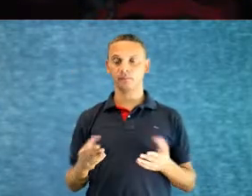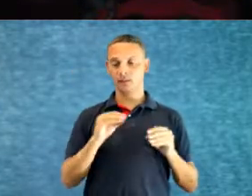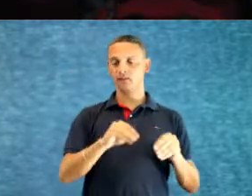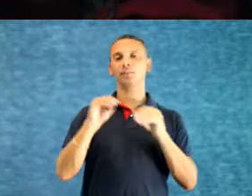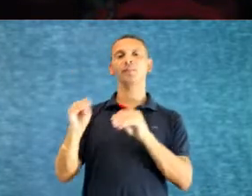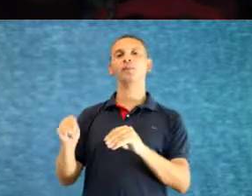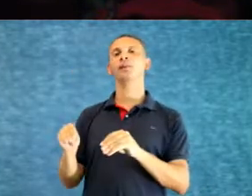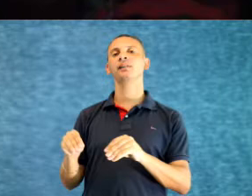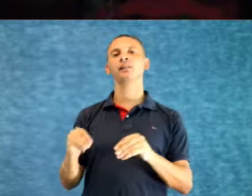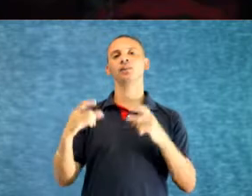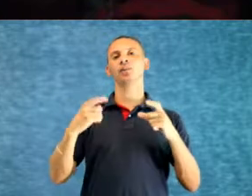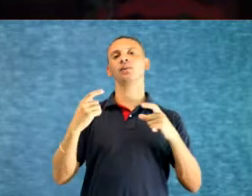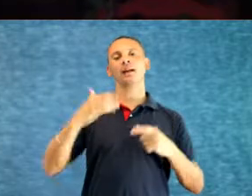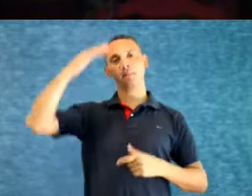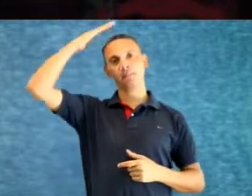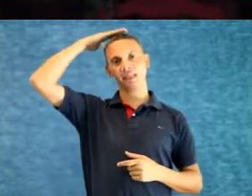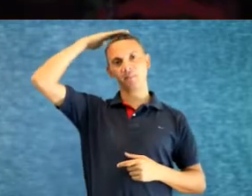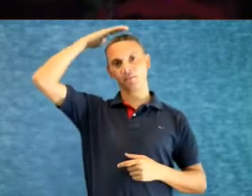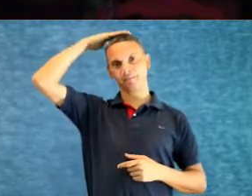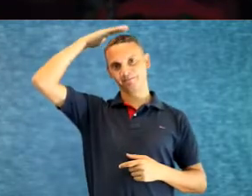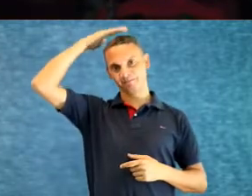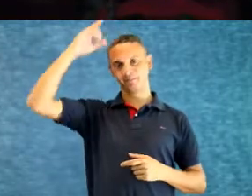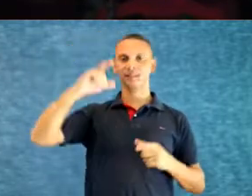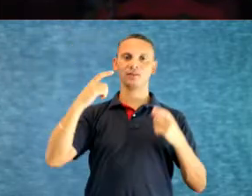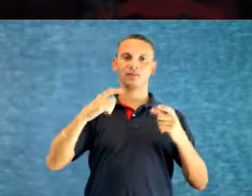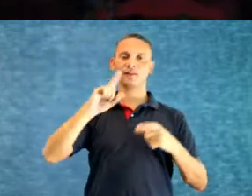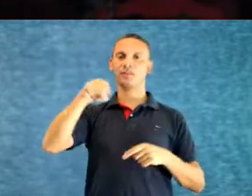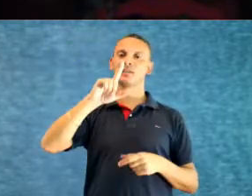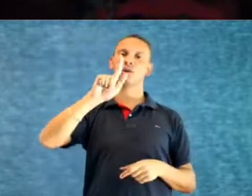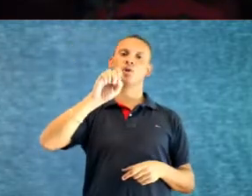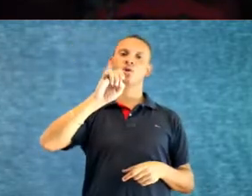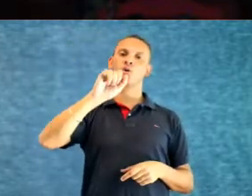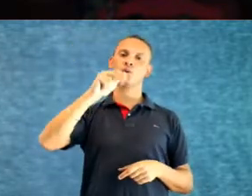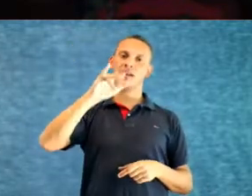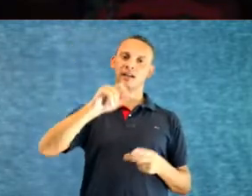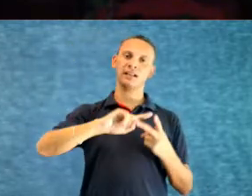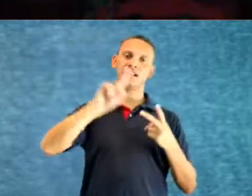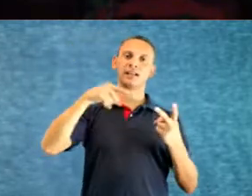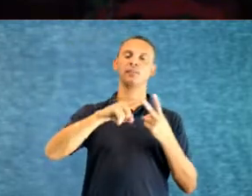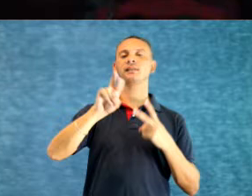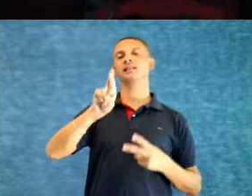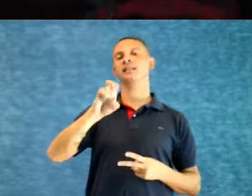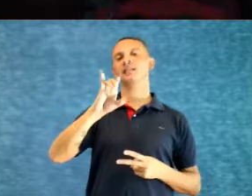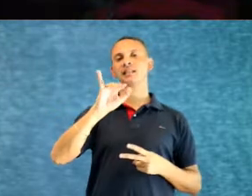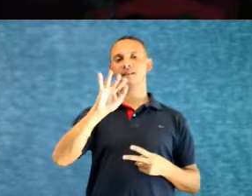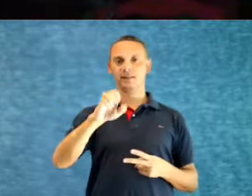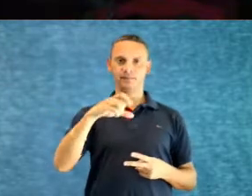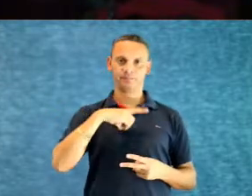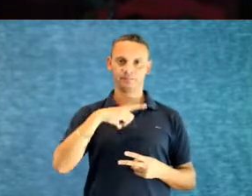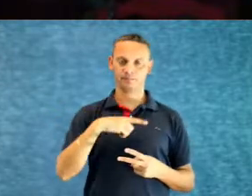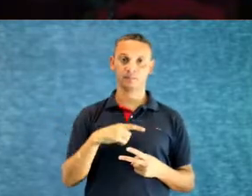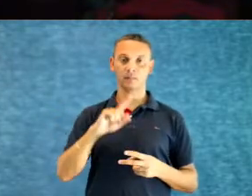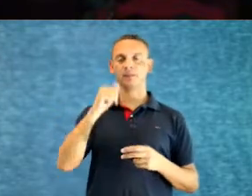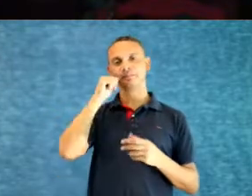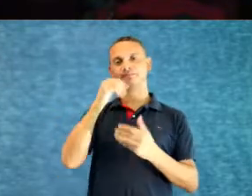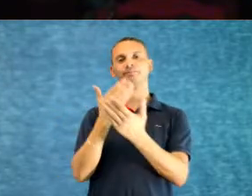Me perdi. Os filhos. Sim, os filhos. Ela teve 2 filhos, Lívia e Augusto